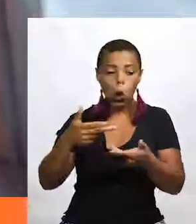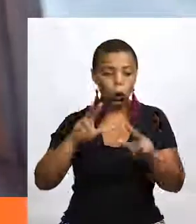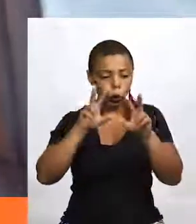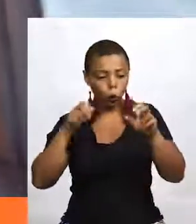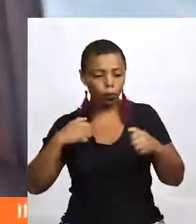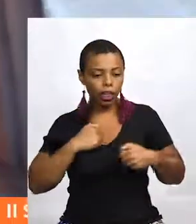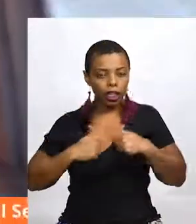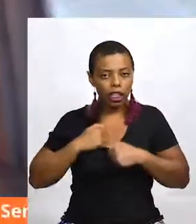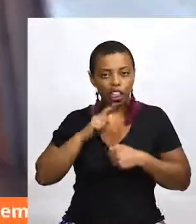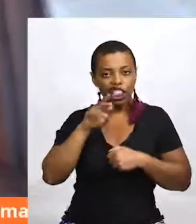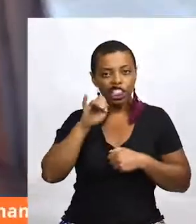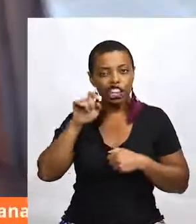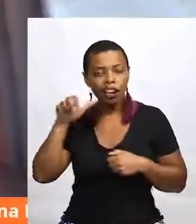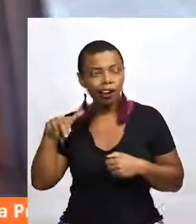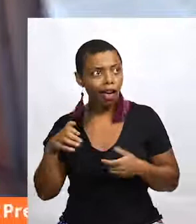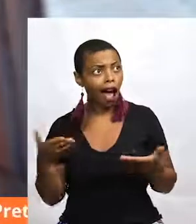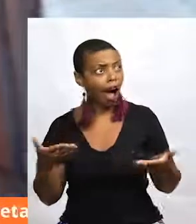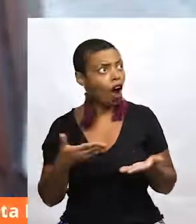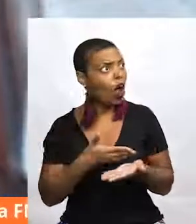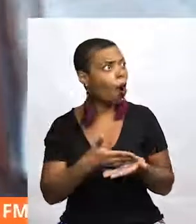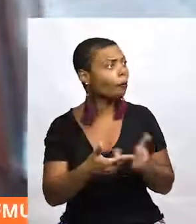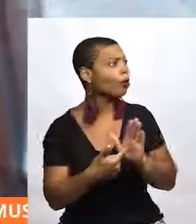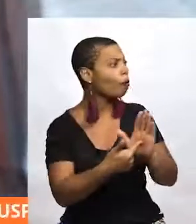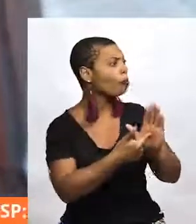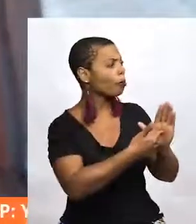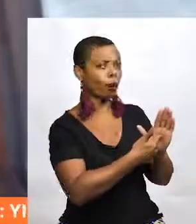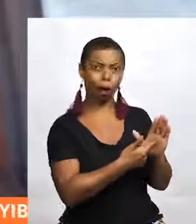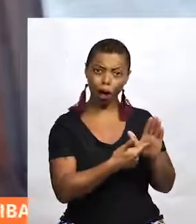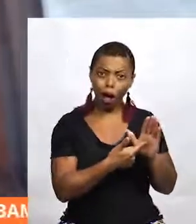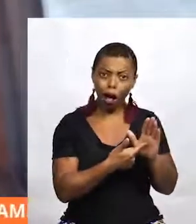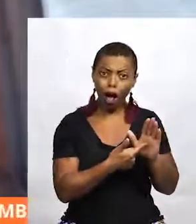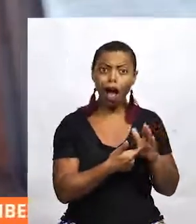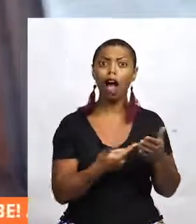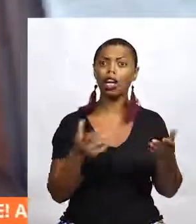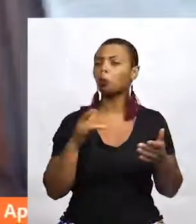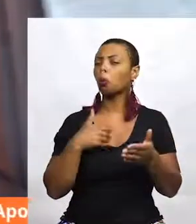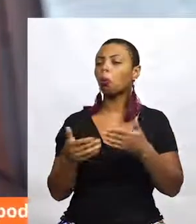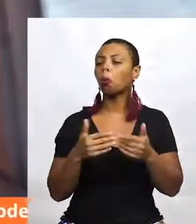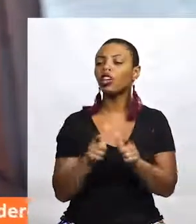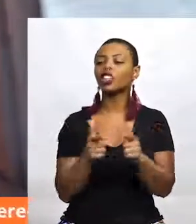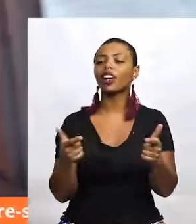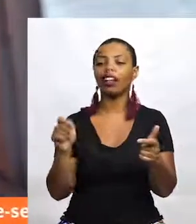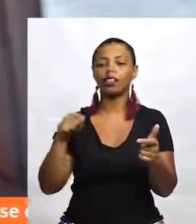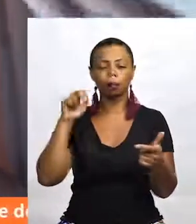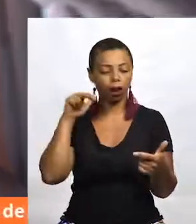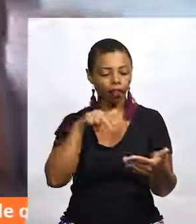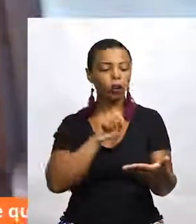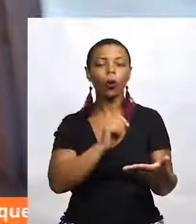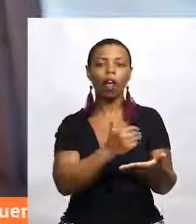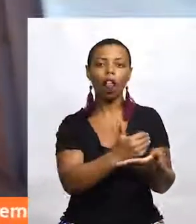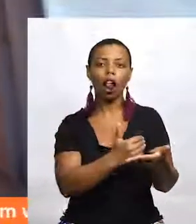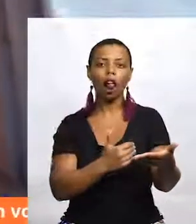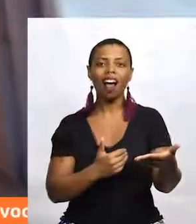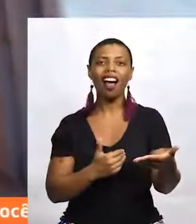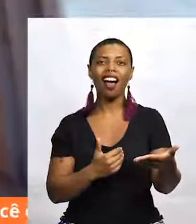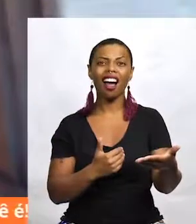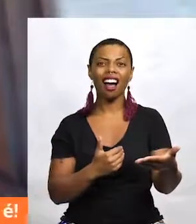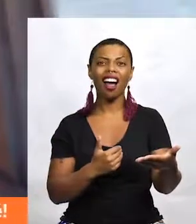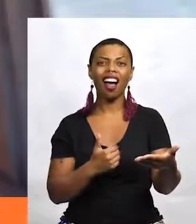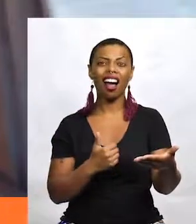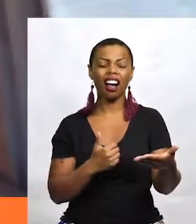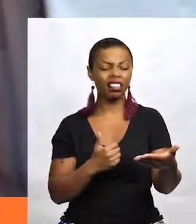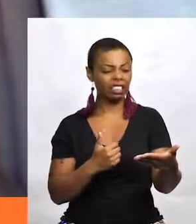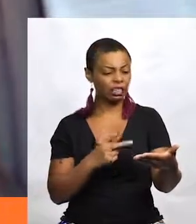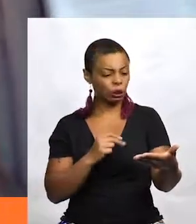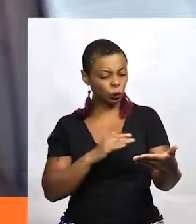abrir qualquer página hoje de jornal que eu acho que finalmente os editoriais estão envergonhados de ter uma página 100%